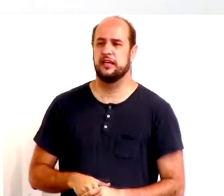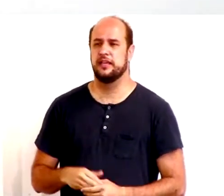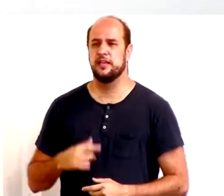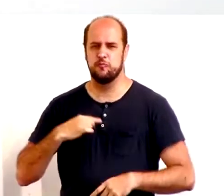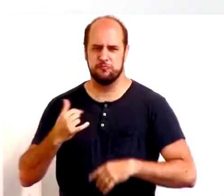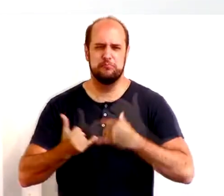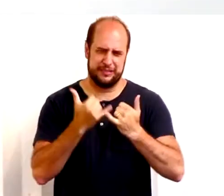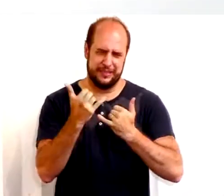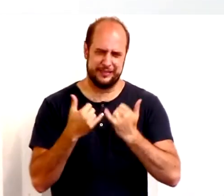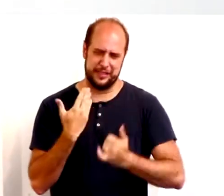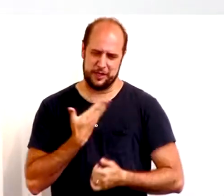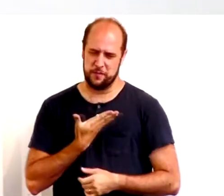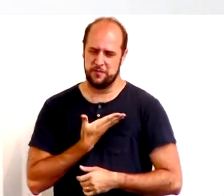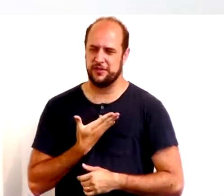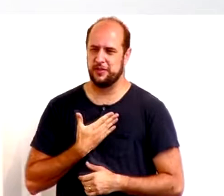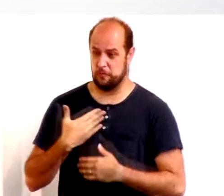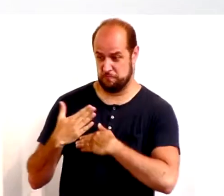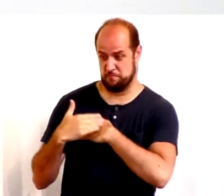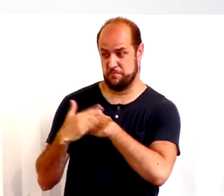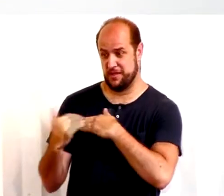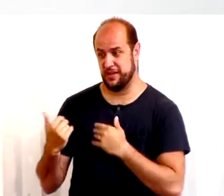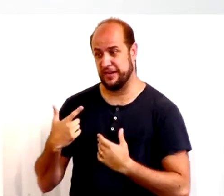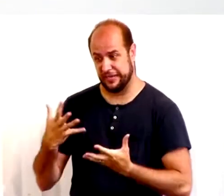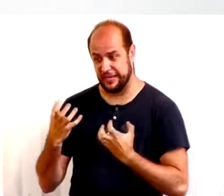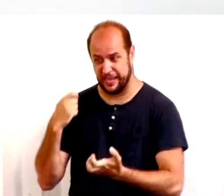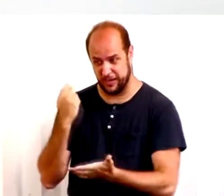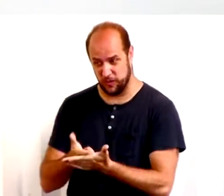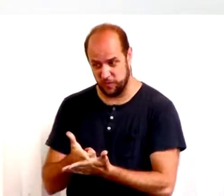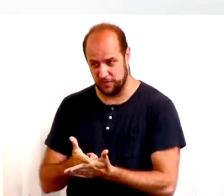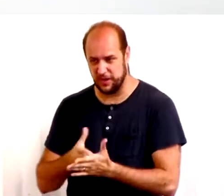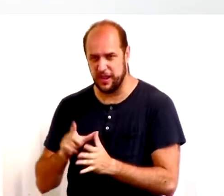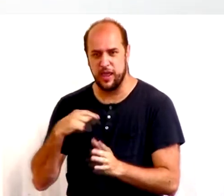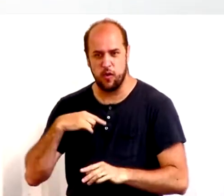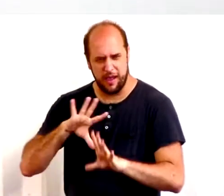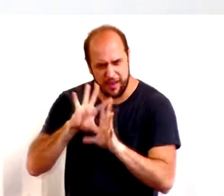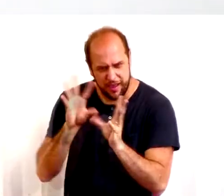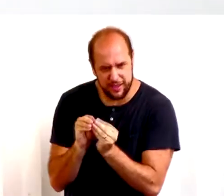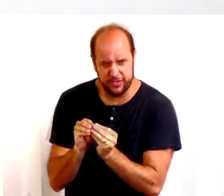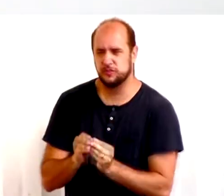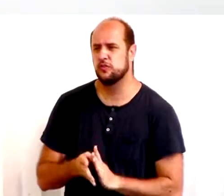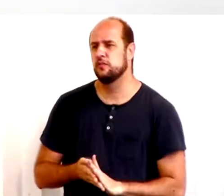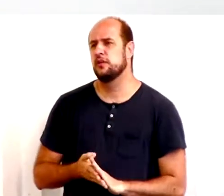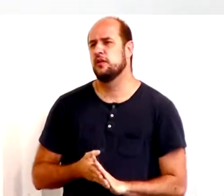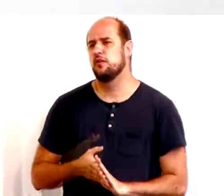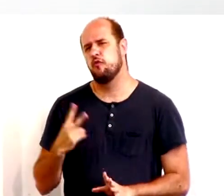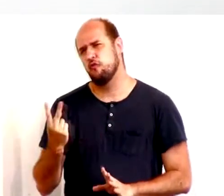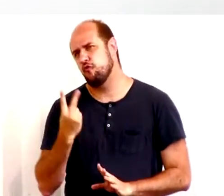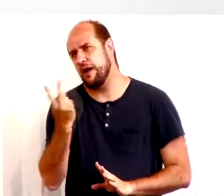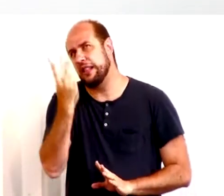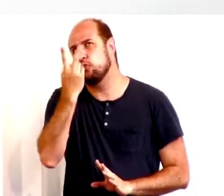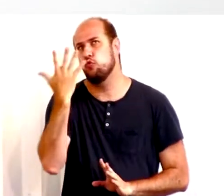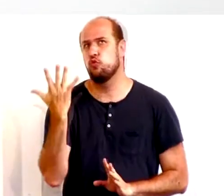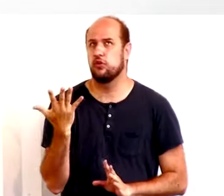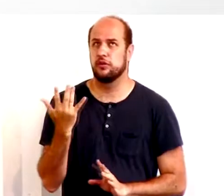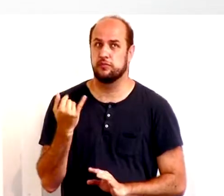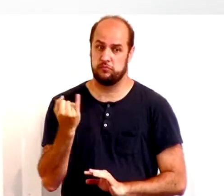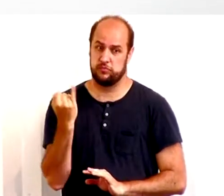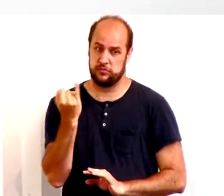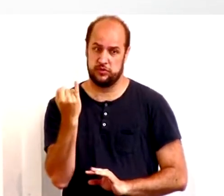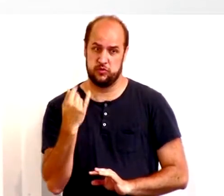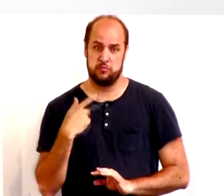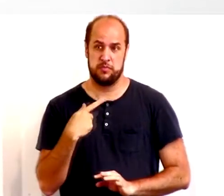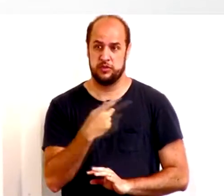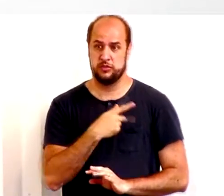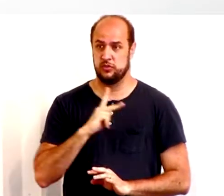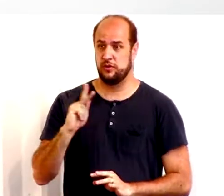meus amigos que às vezes querem o livro, quiseram comprar. Talvez o livro não tenha tanto valor, mas o prefácio do reverendo Hermes